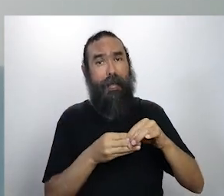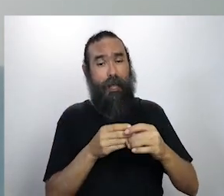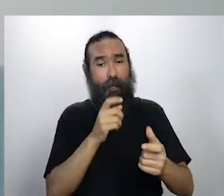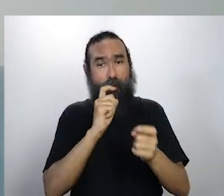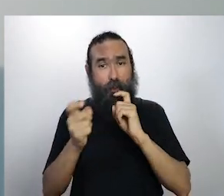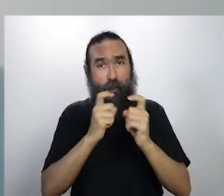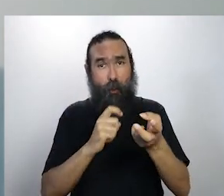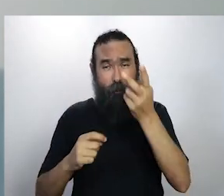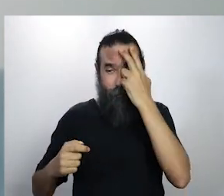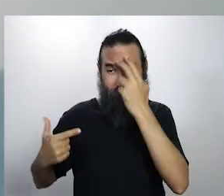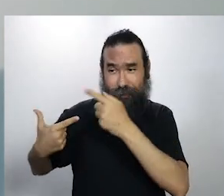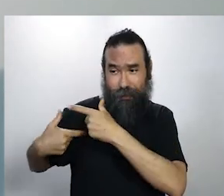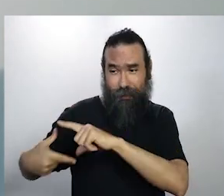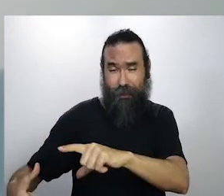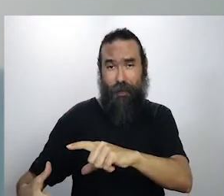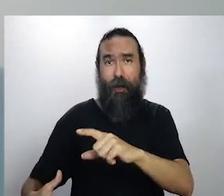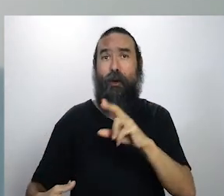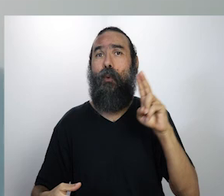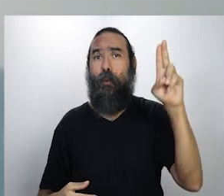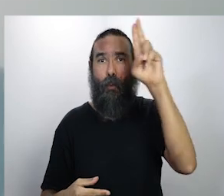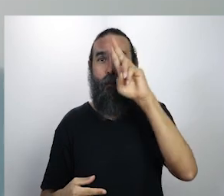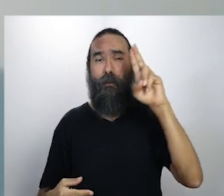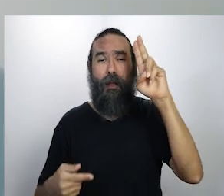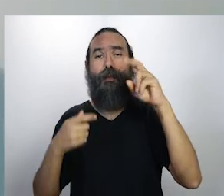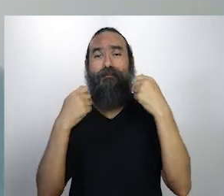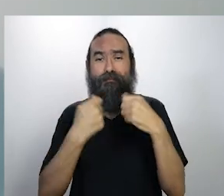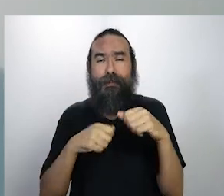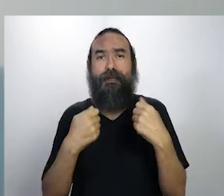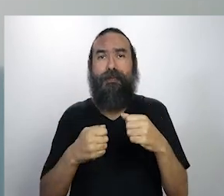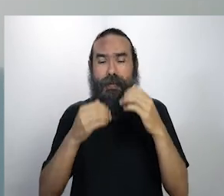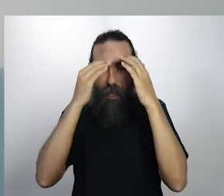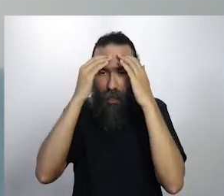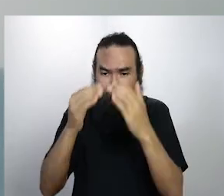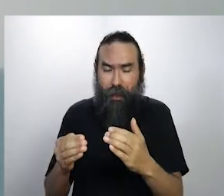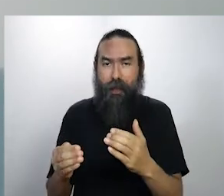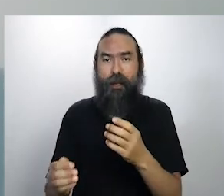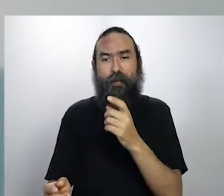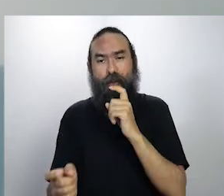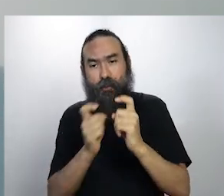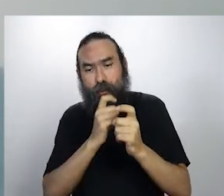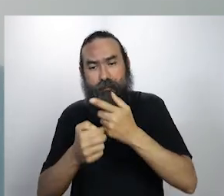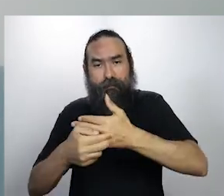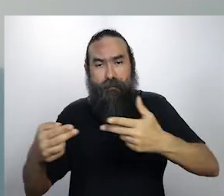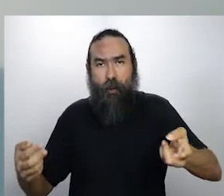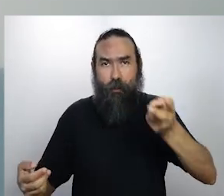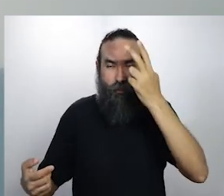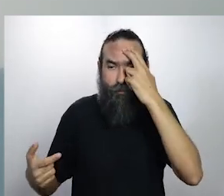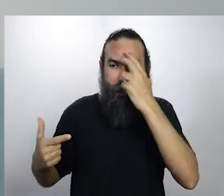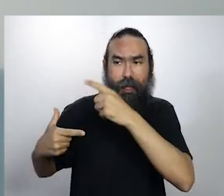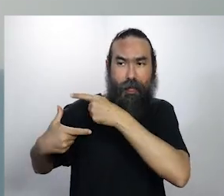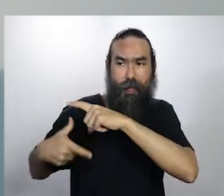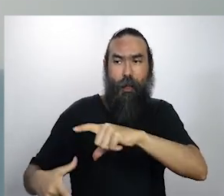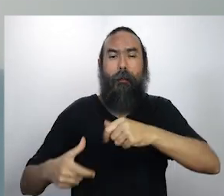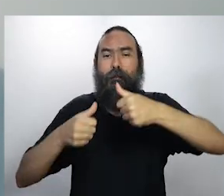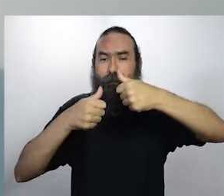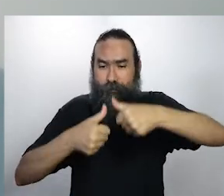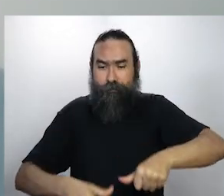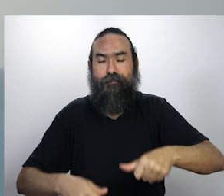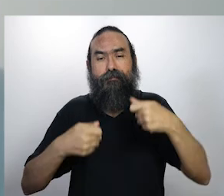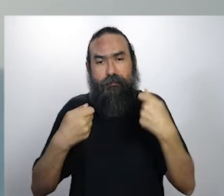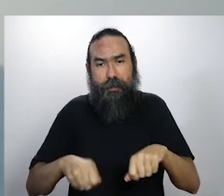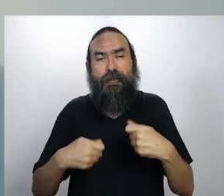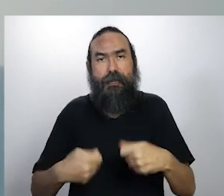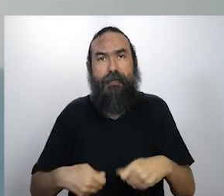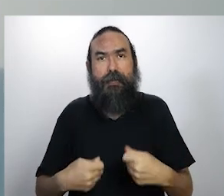a universidade tem que ser um espaço onde as culturas tradicionais estejam presentes e elas falem por si mesmas, né?